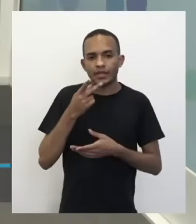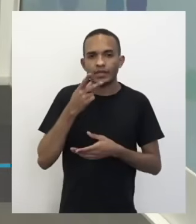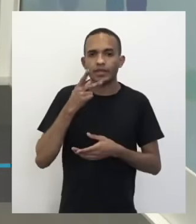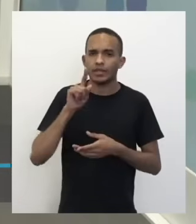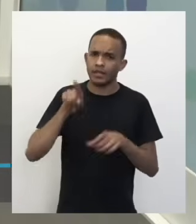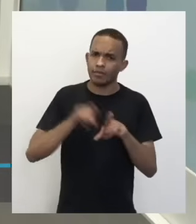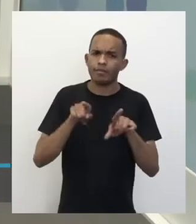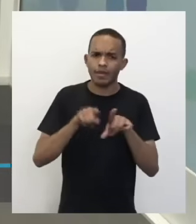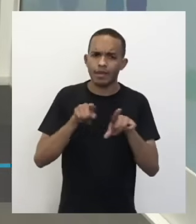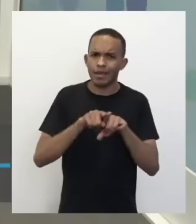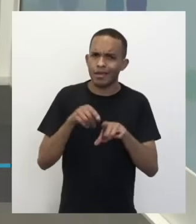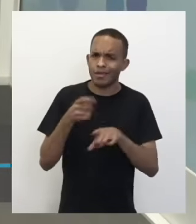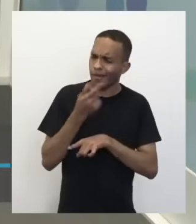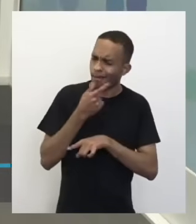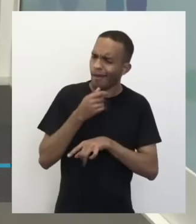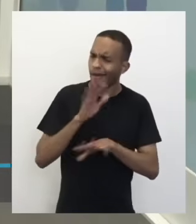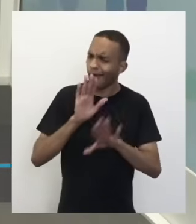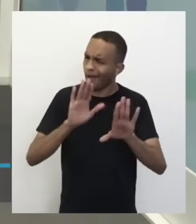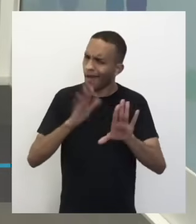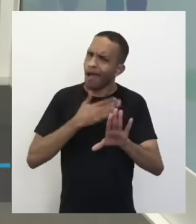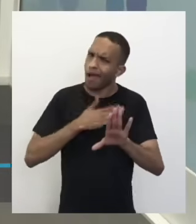do humor. Calma que a gente vai chegar lá.